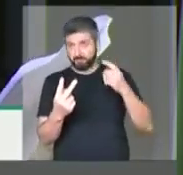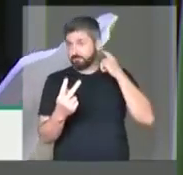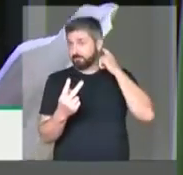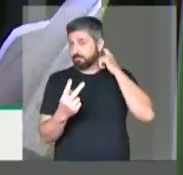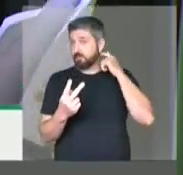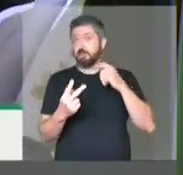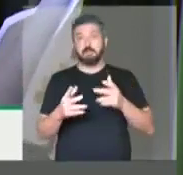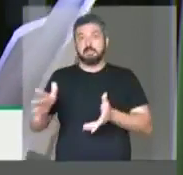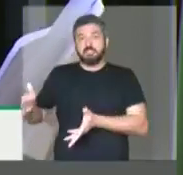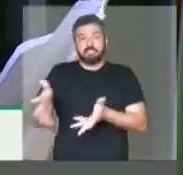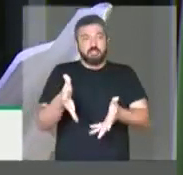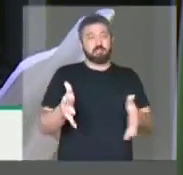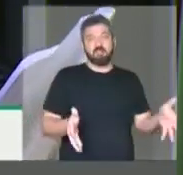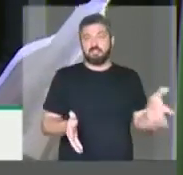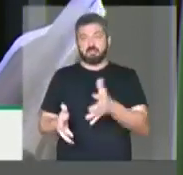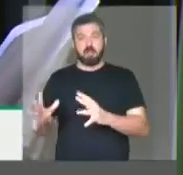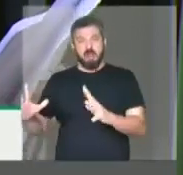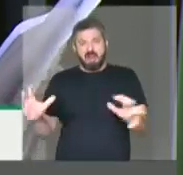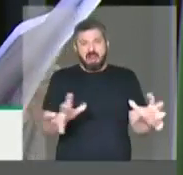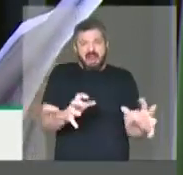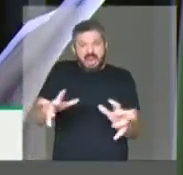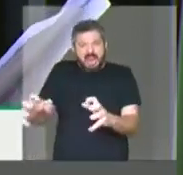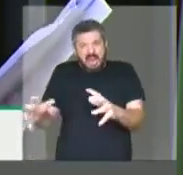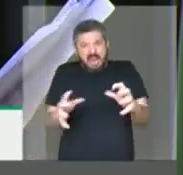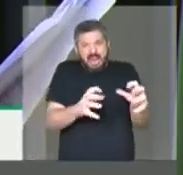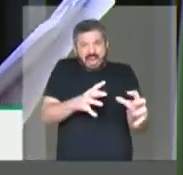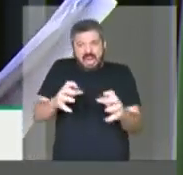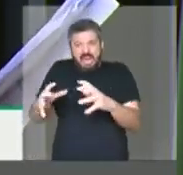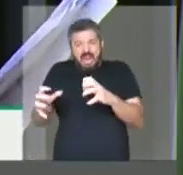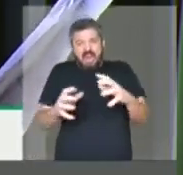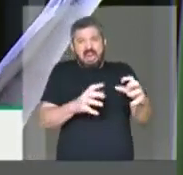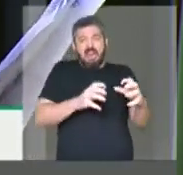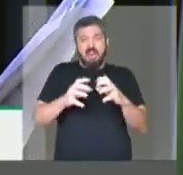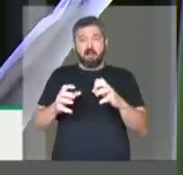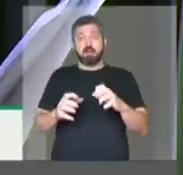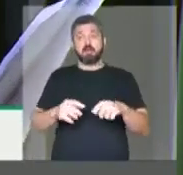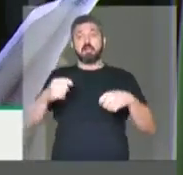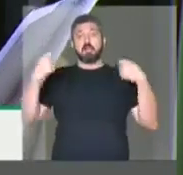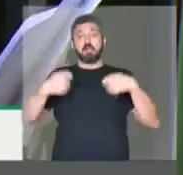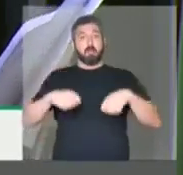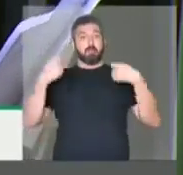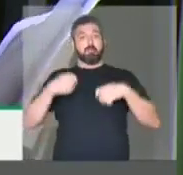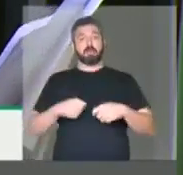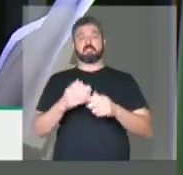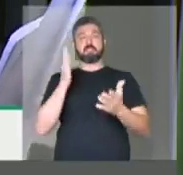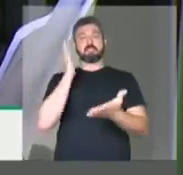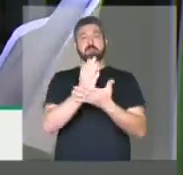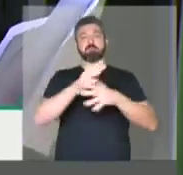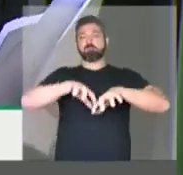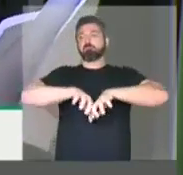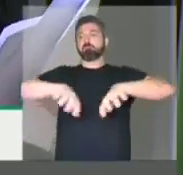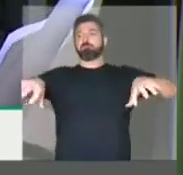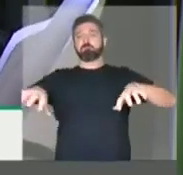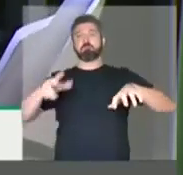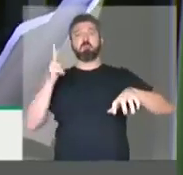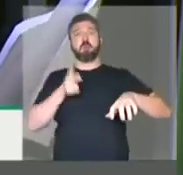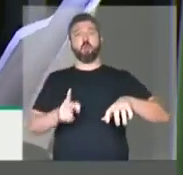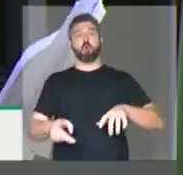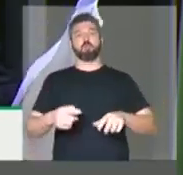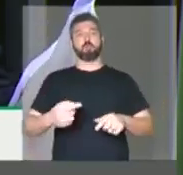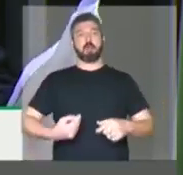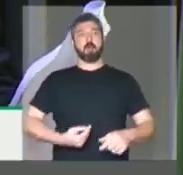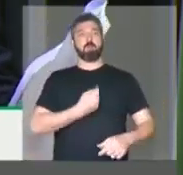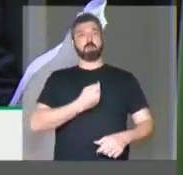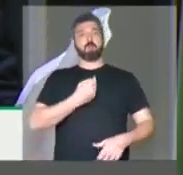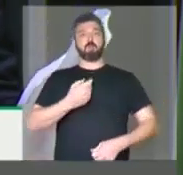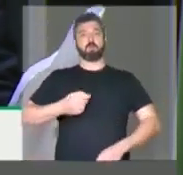parece que incentivam, estimulam e fazem crer que dependem desta divisão para se manterem politicamente